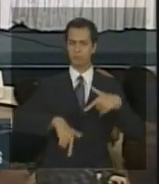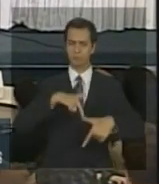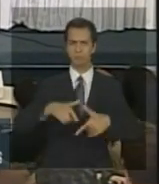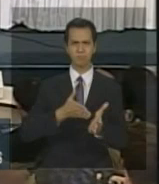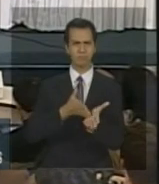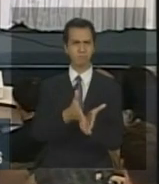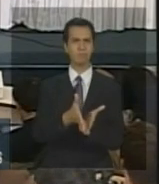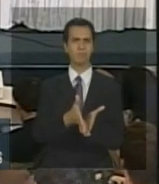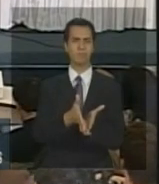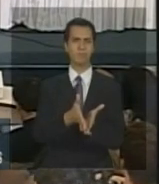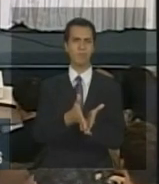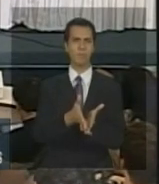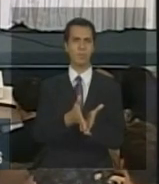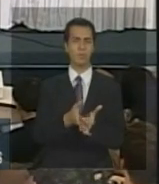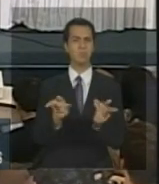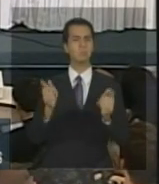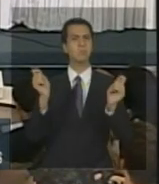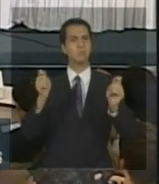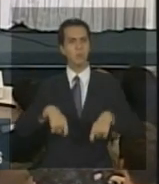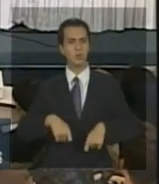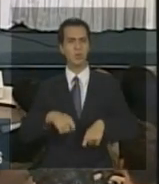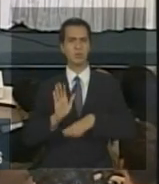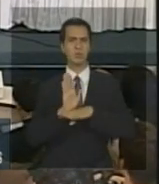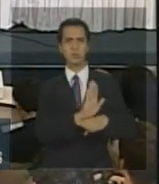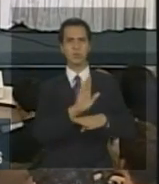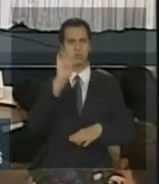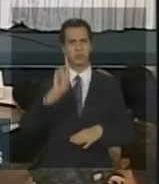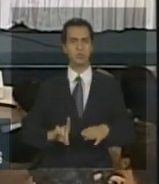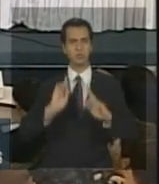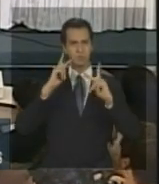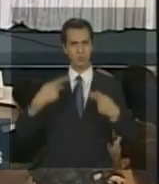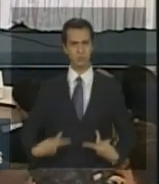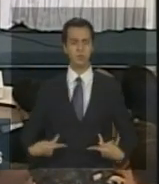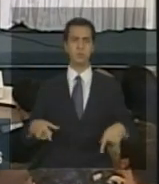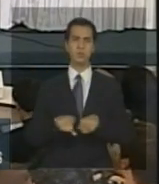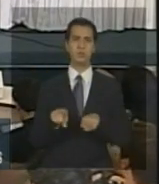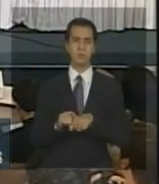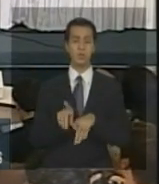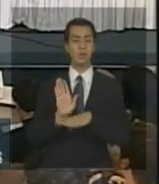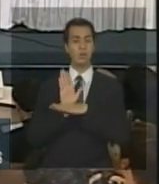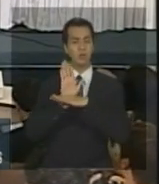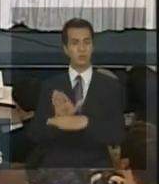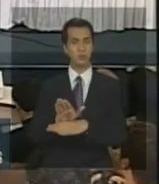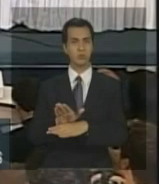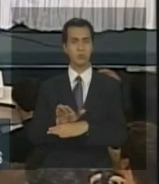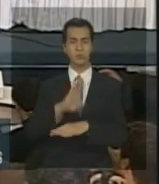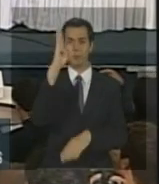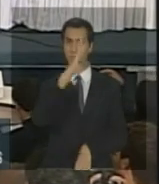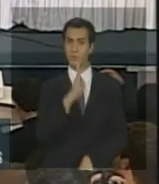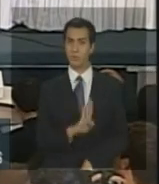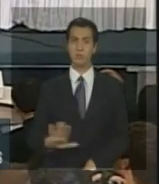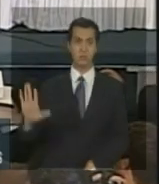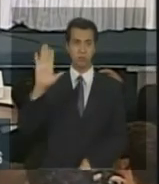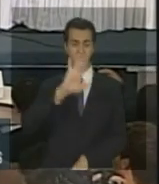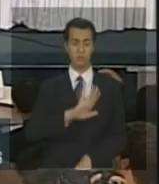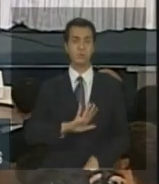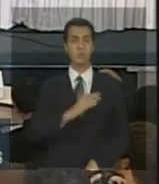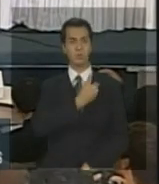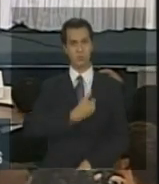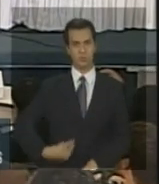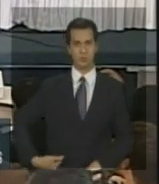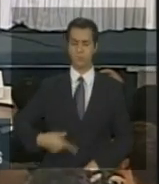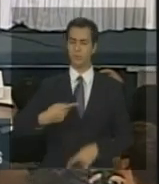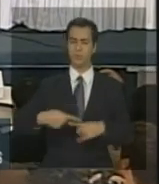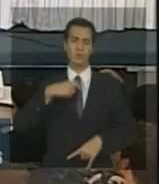bem de responderem pelos direitos humanos e atendendo às necessidades também do Brasil e do Estado brasileiro, que não